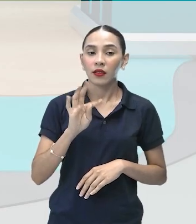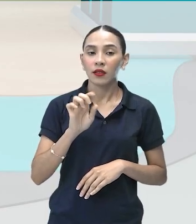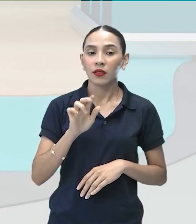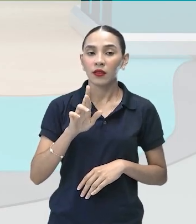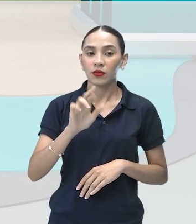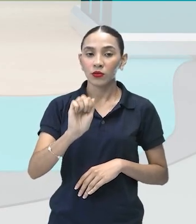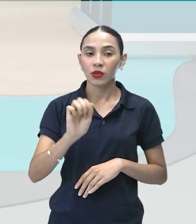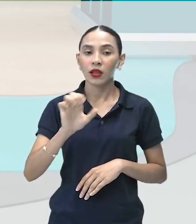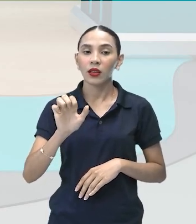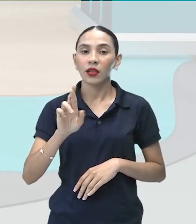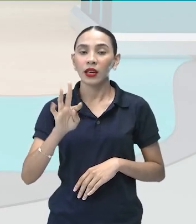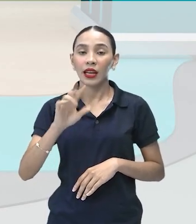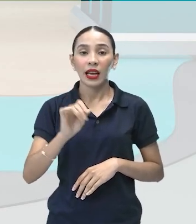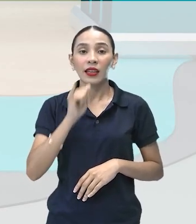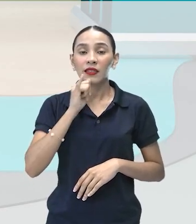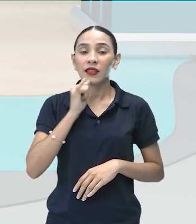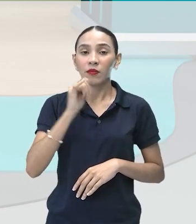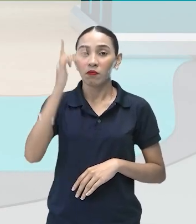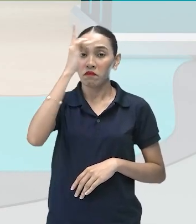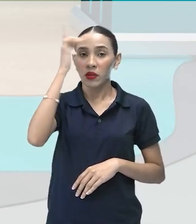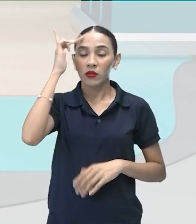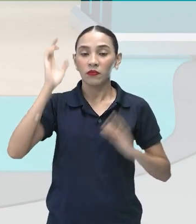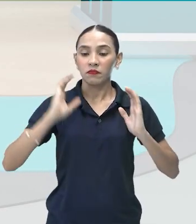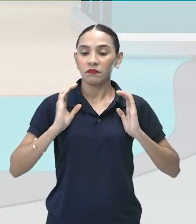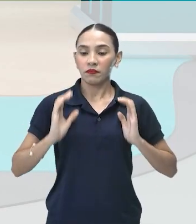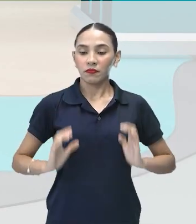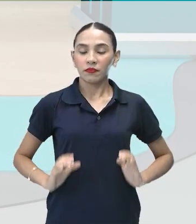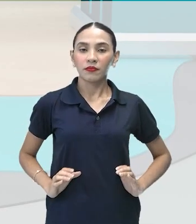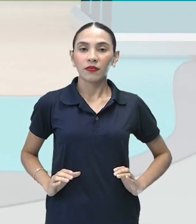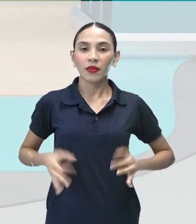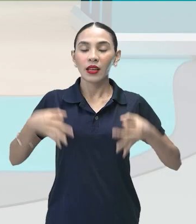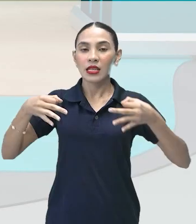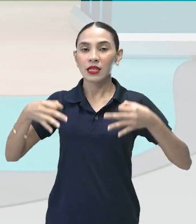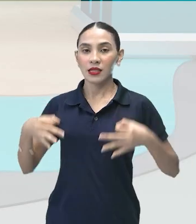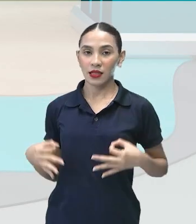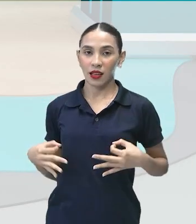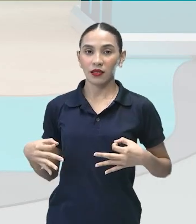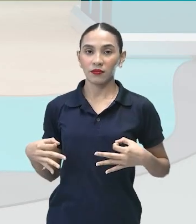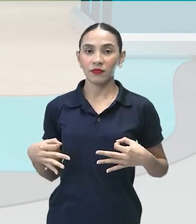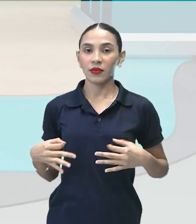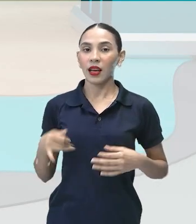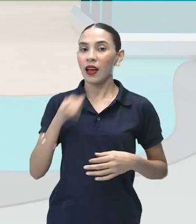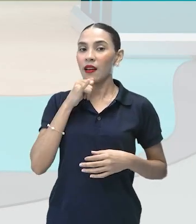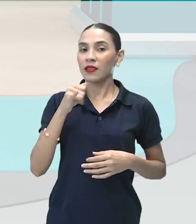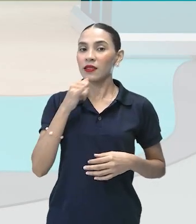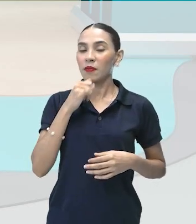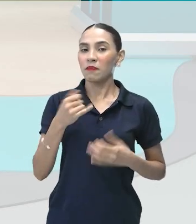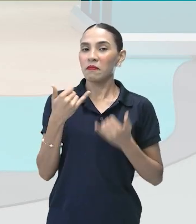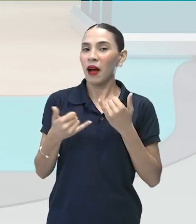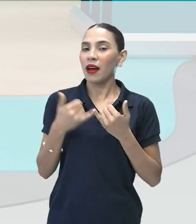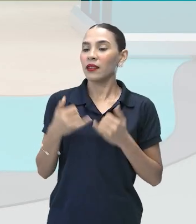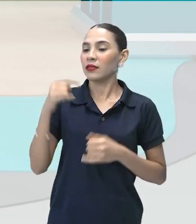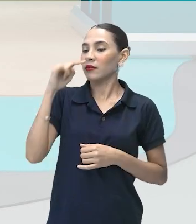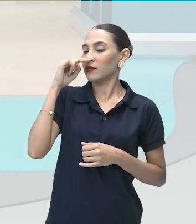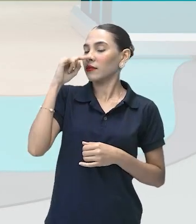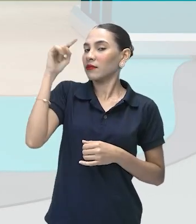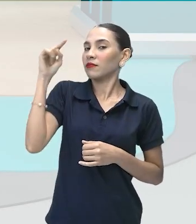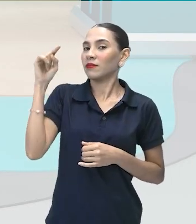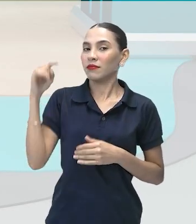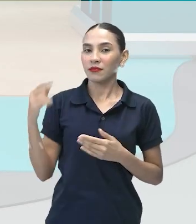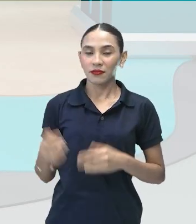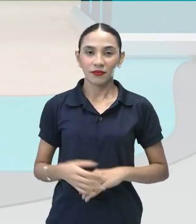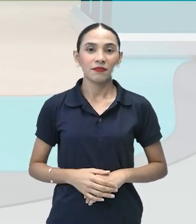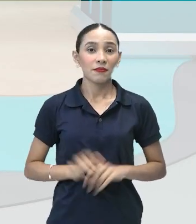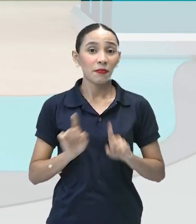Então, o bailarino clássico, ele sempre tem aquela postura bem ereta, né? Nariz sempre parece que está com o nariz empinado,